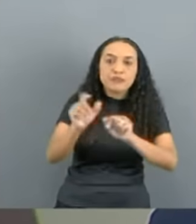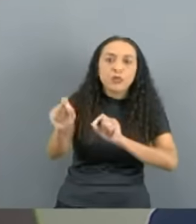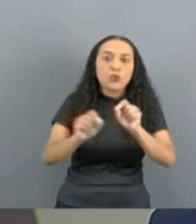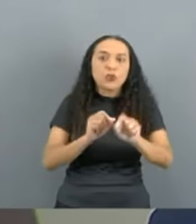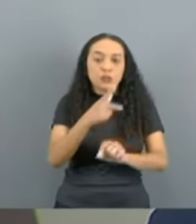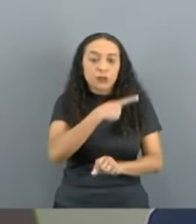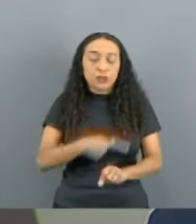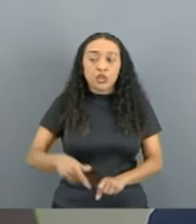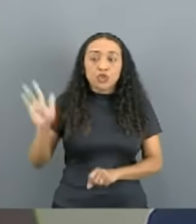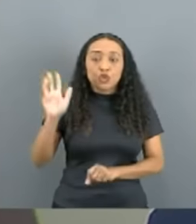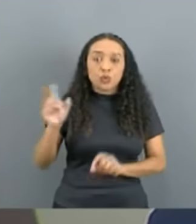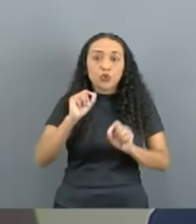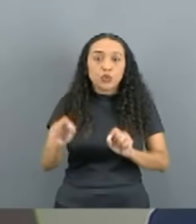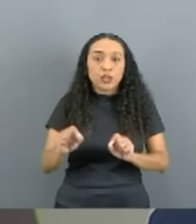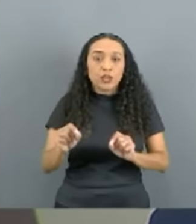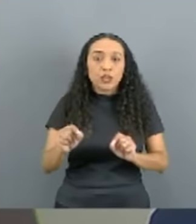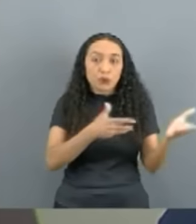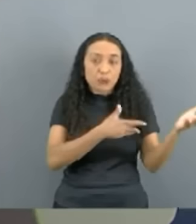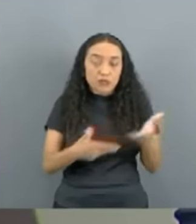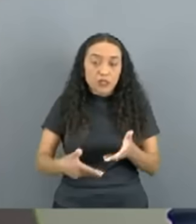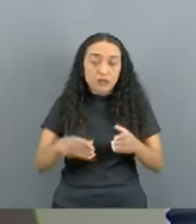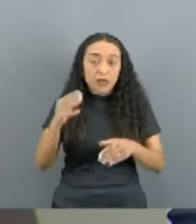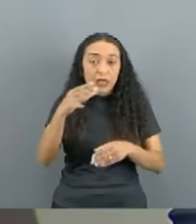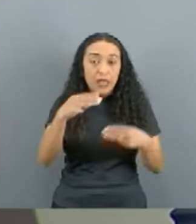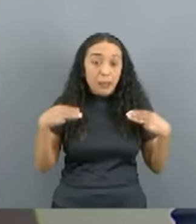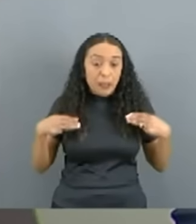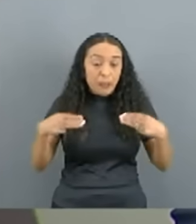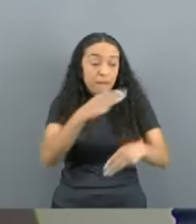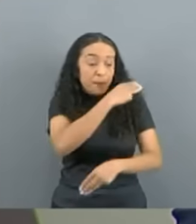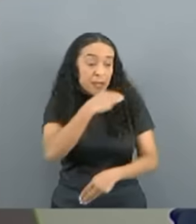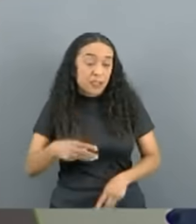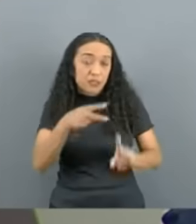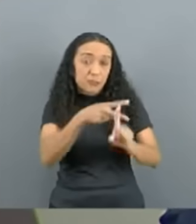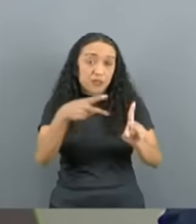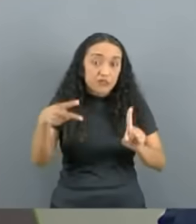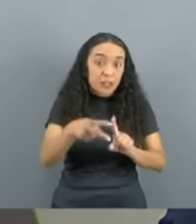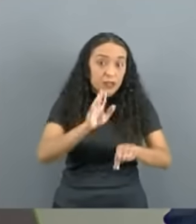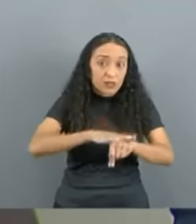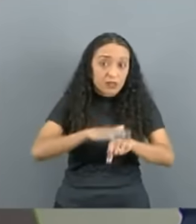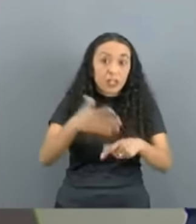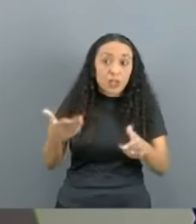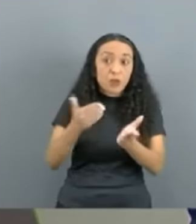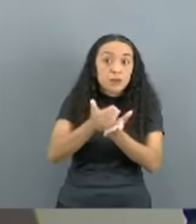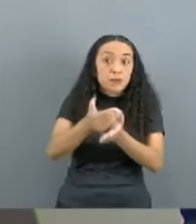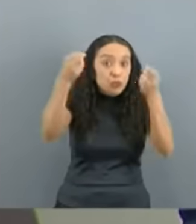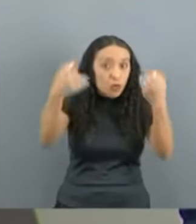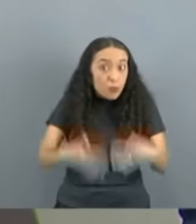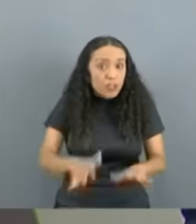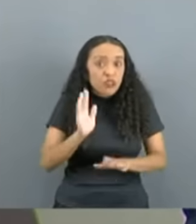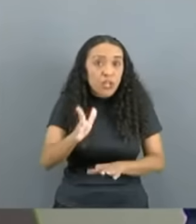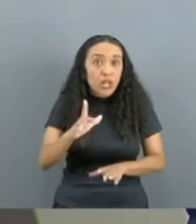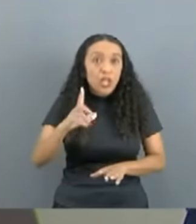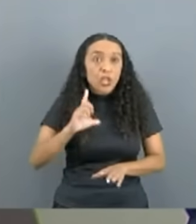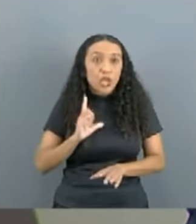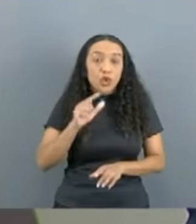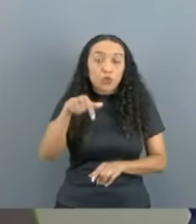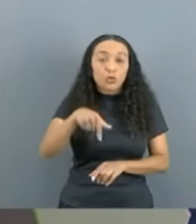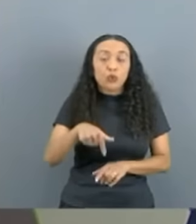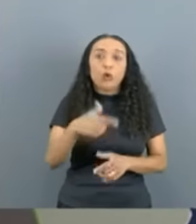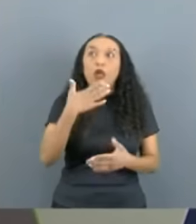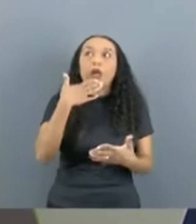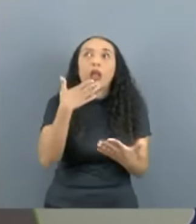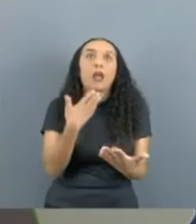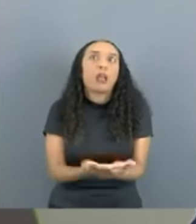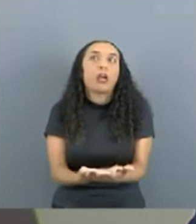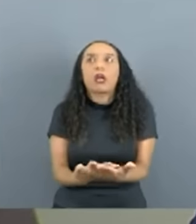do presidente Lula para ser ministro da Previdência nessas circunstâncias. E já disse no começo, não estou deslumbrado por ser